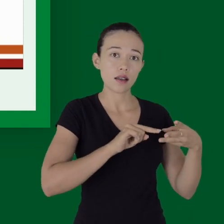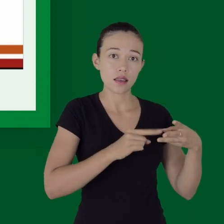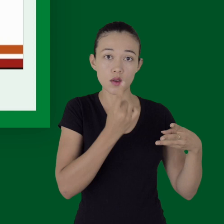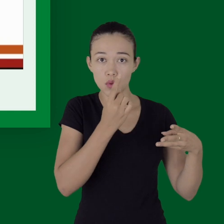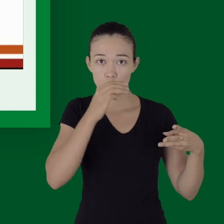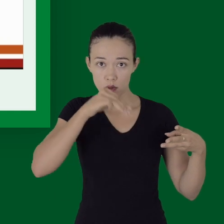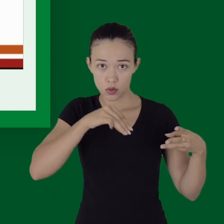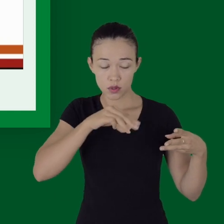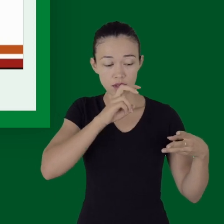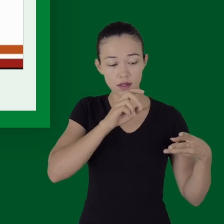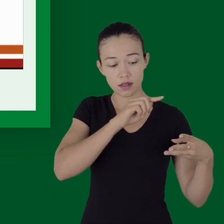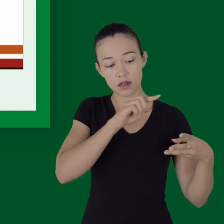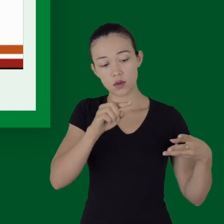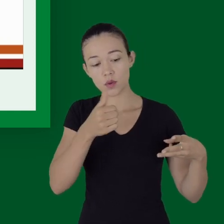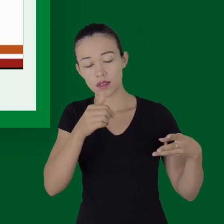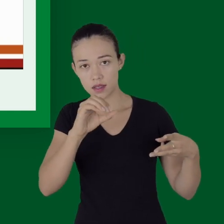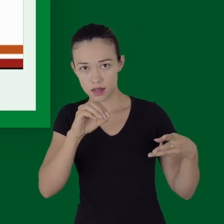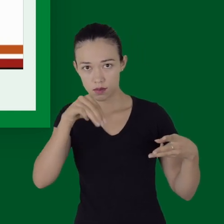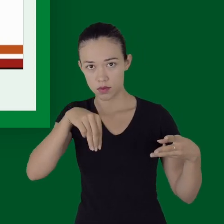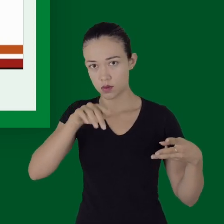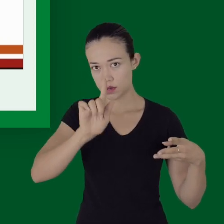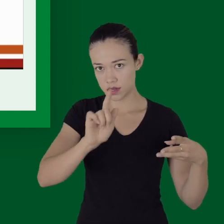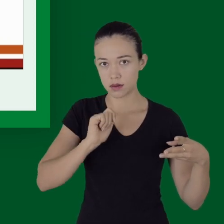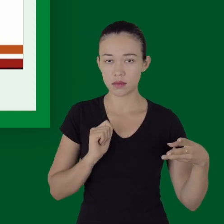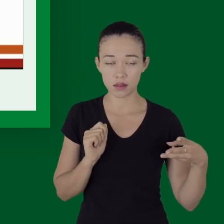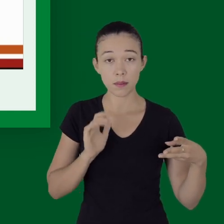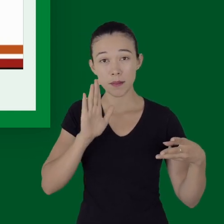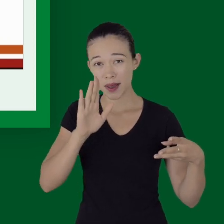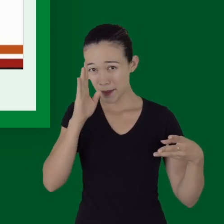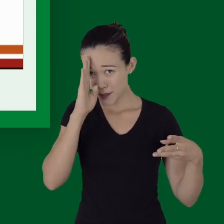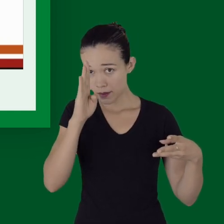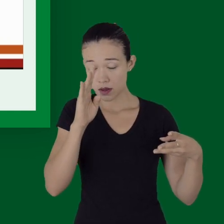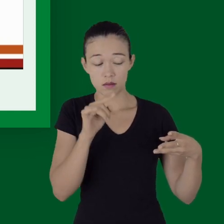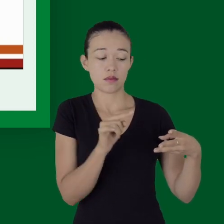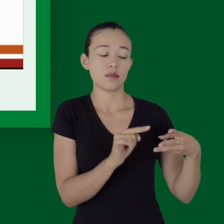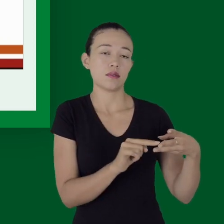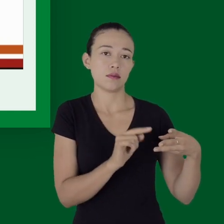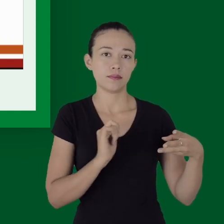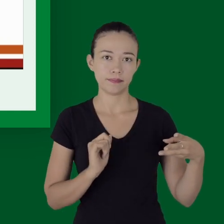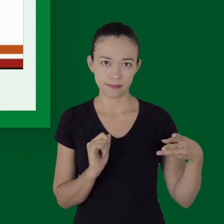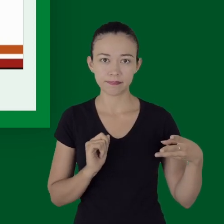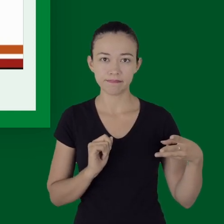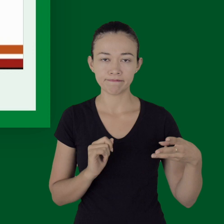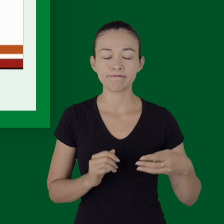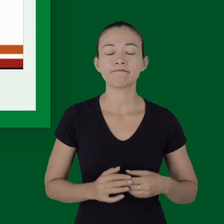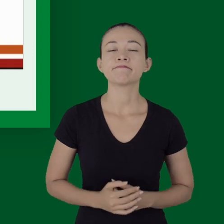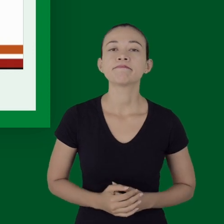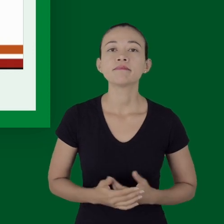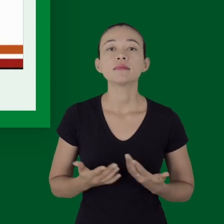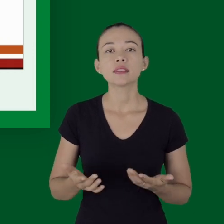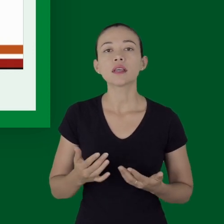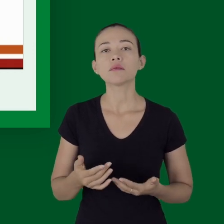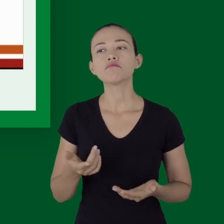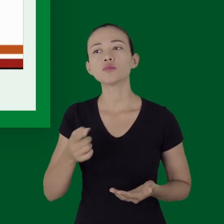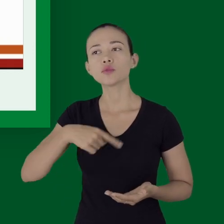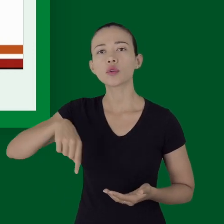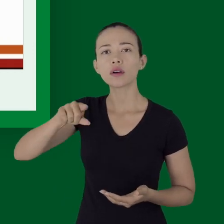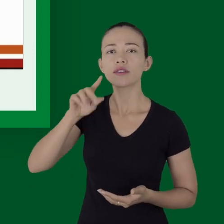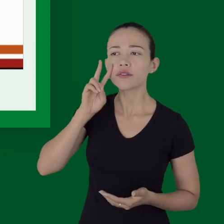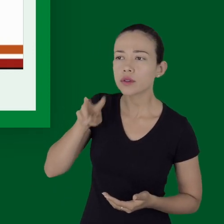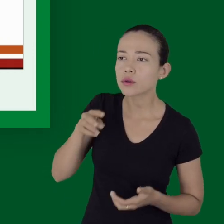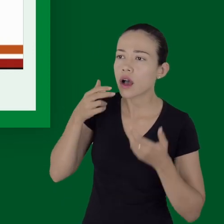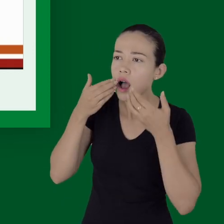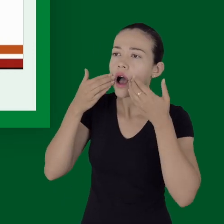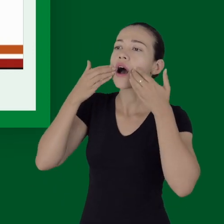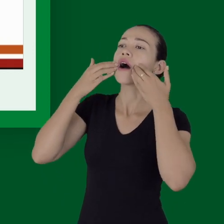Posteriormente, então a gente já fez o manejo da via aérea, os ajustes ventilatórios e os controles hemodinâmicos, a gente tem que fazer um eletro de 12 derivações.